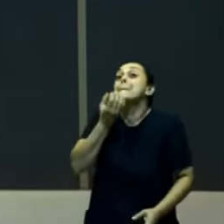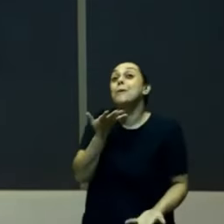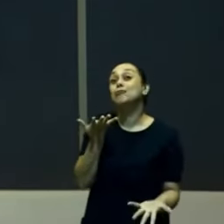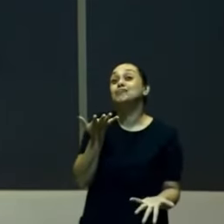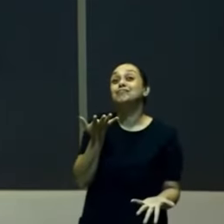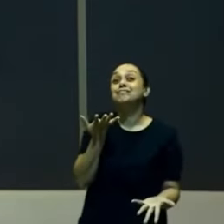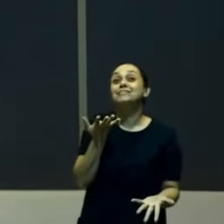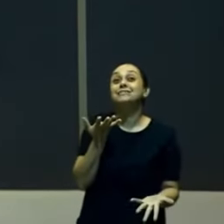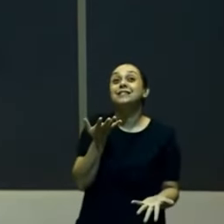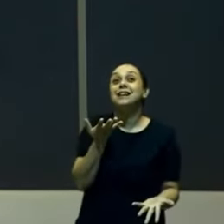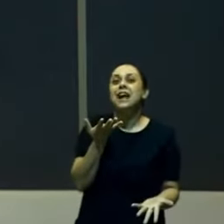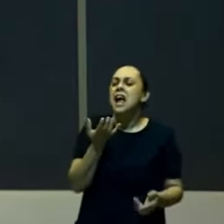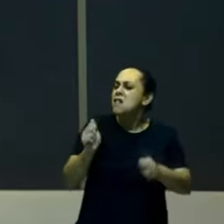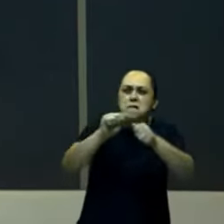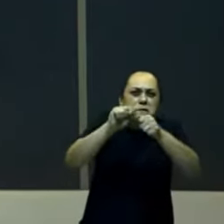Age com bondade.